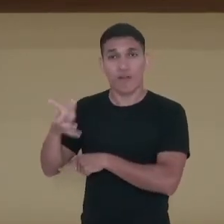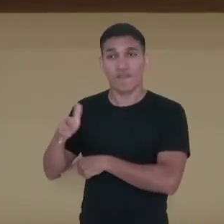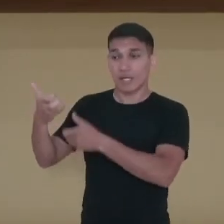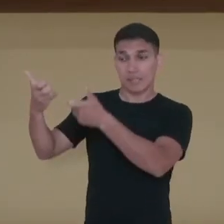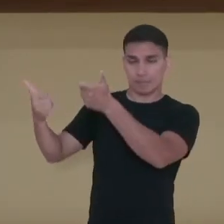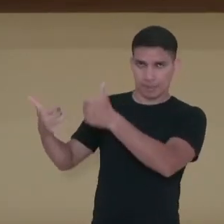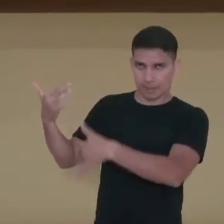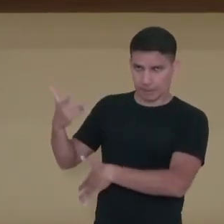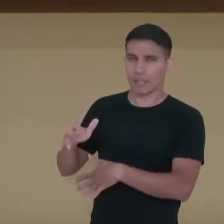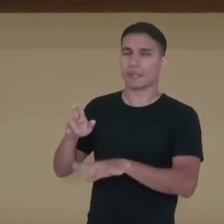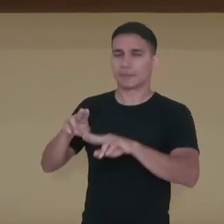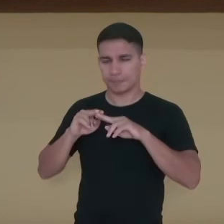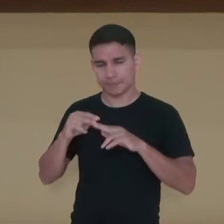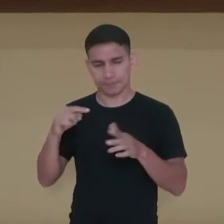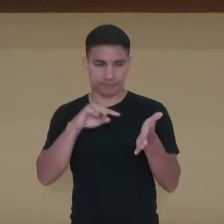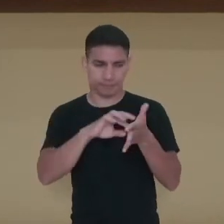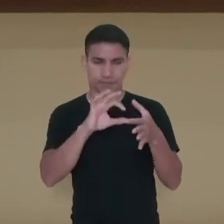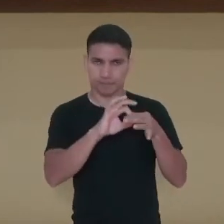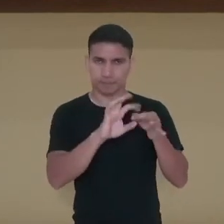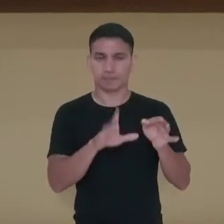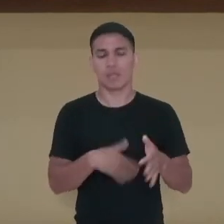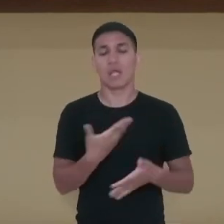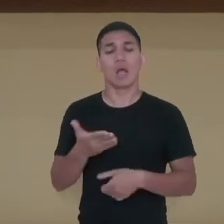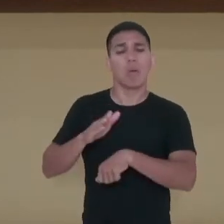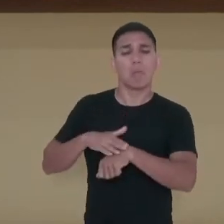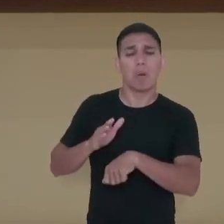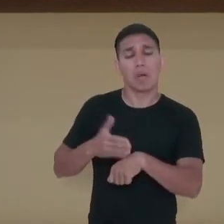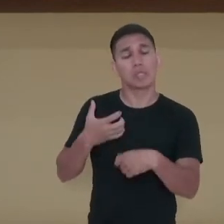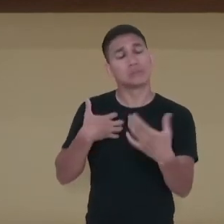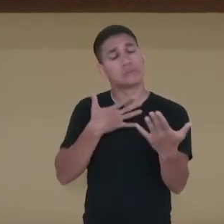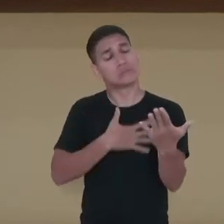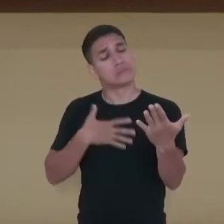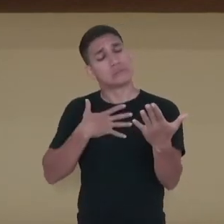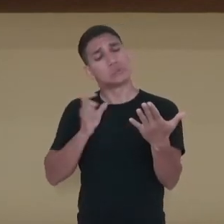explicação. Abscôndito. Que momento passei?